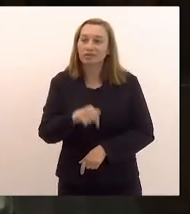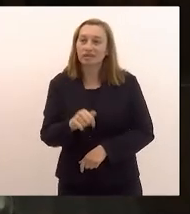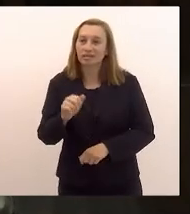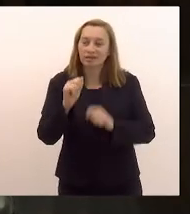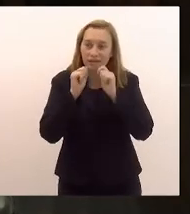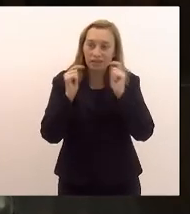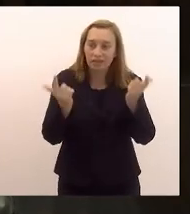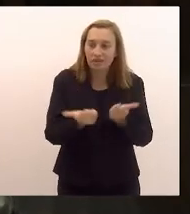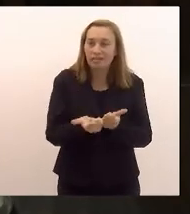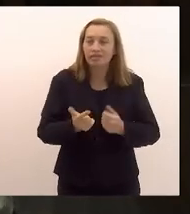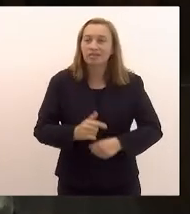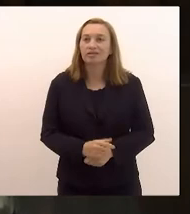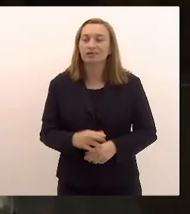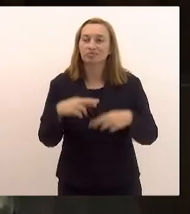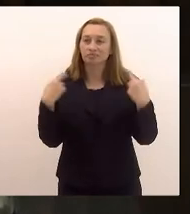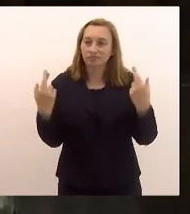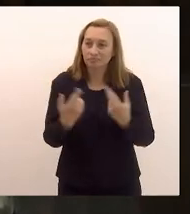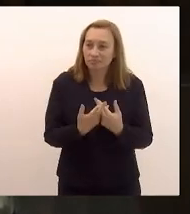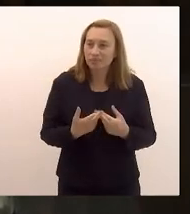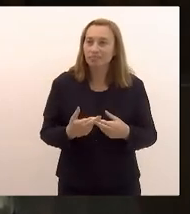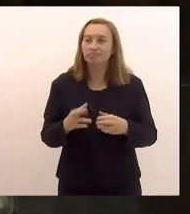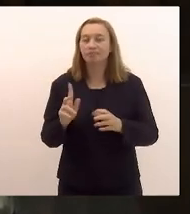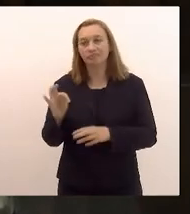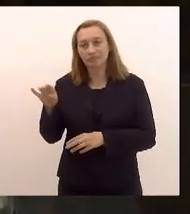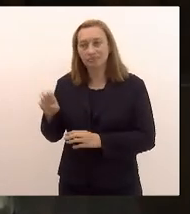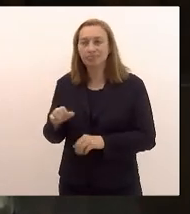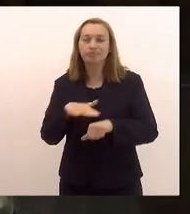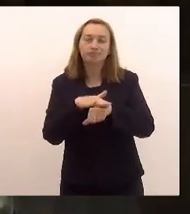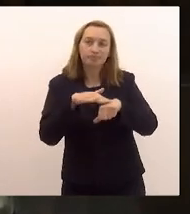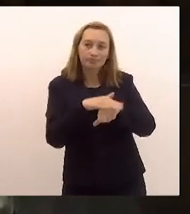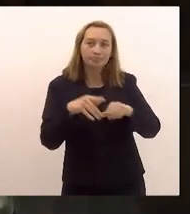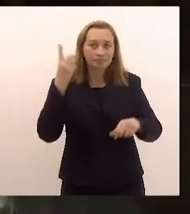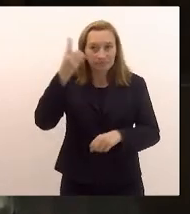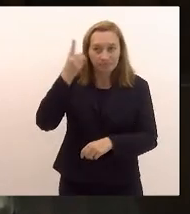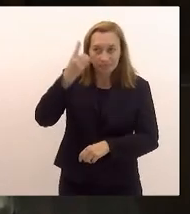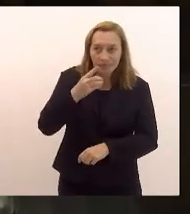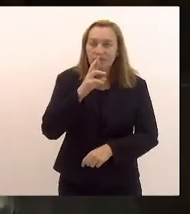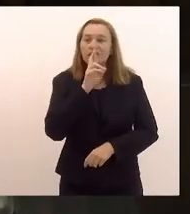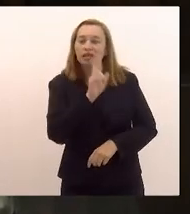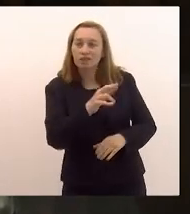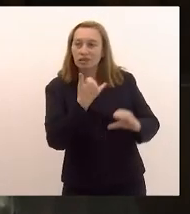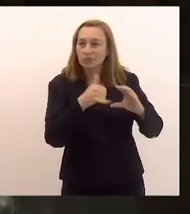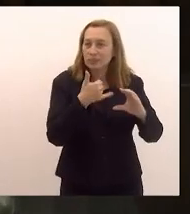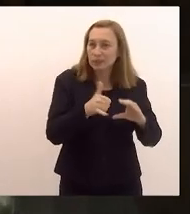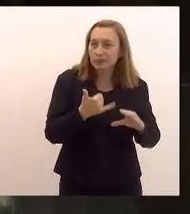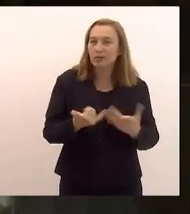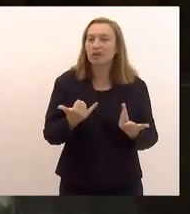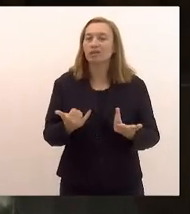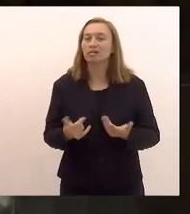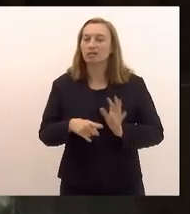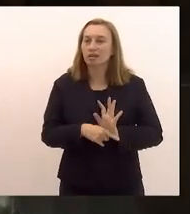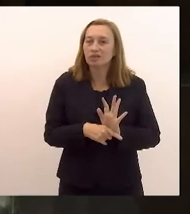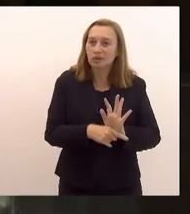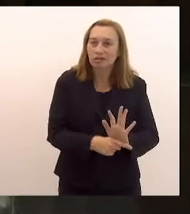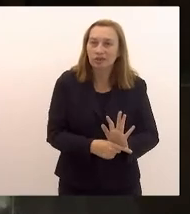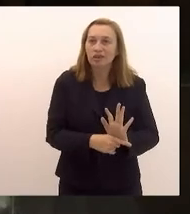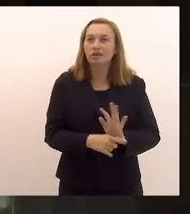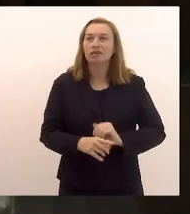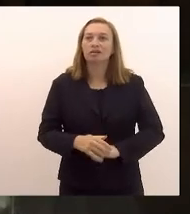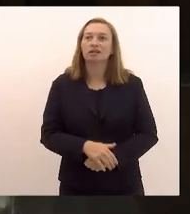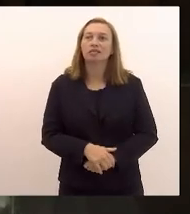na Assembleia Legislativa nas audiências públicas nos gabinetes conversando com os deputados respondemos WhatsApp para contribuir